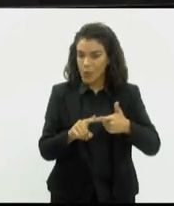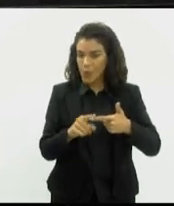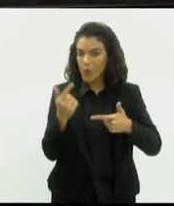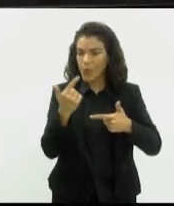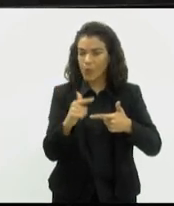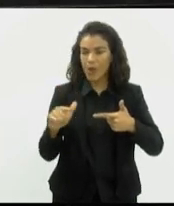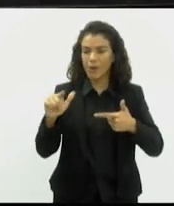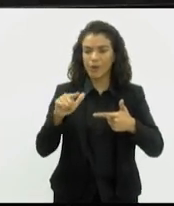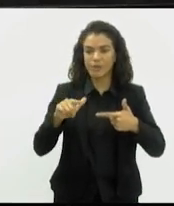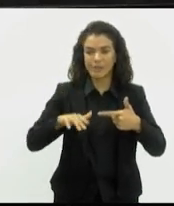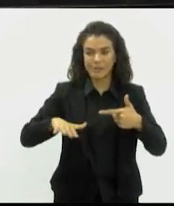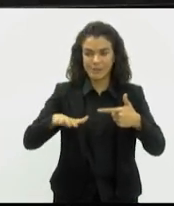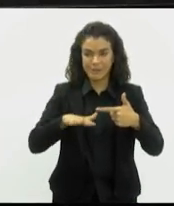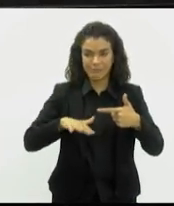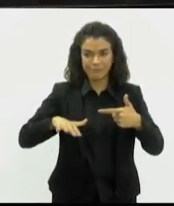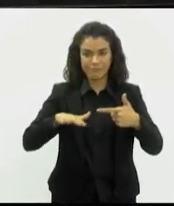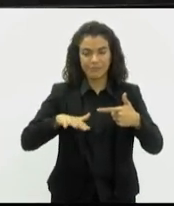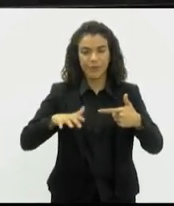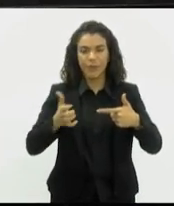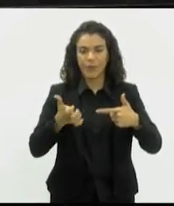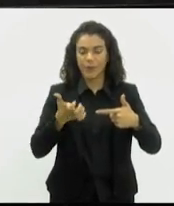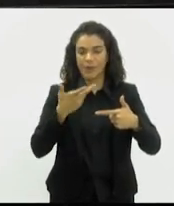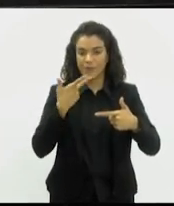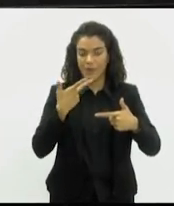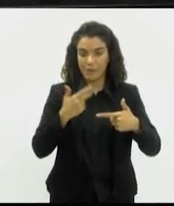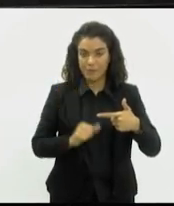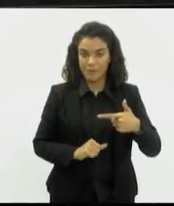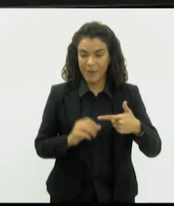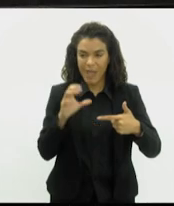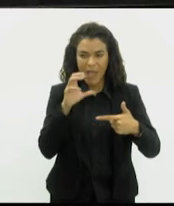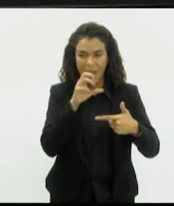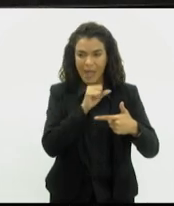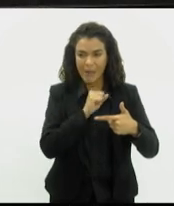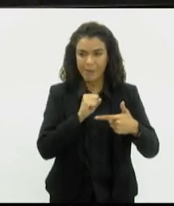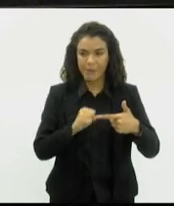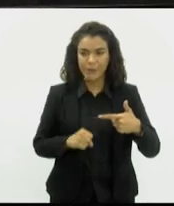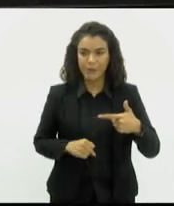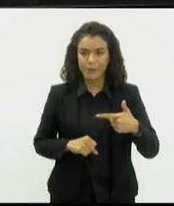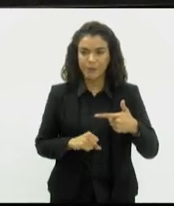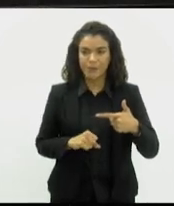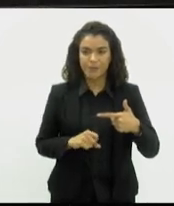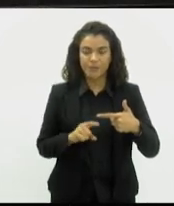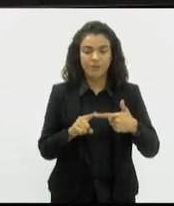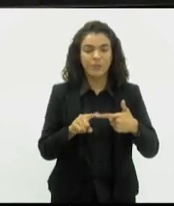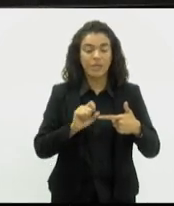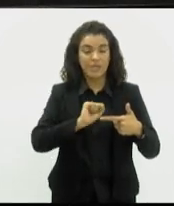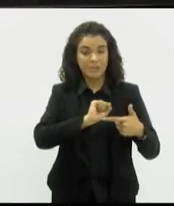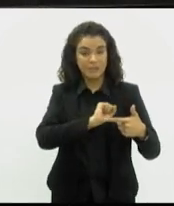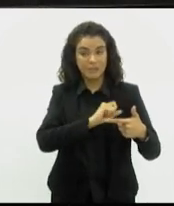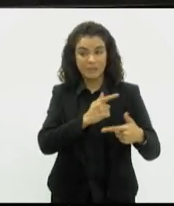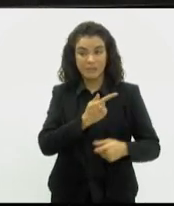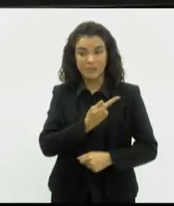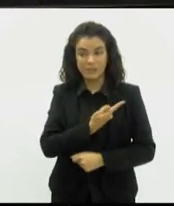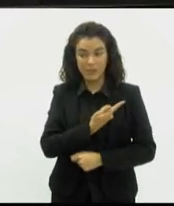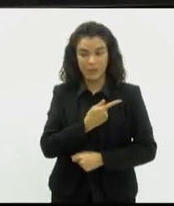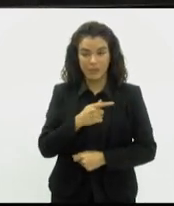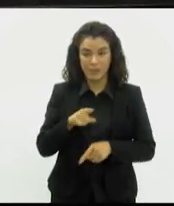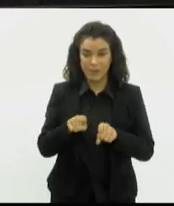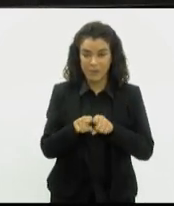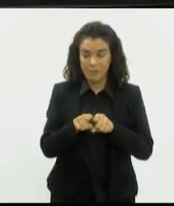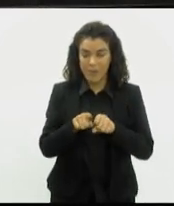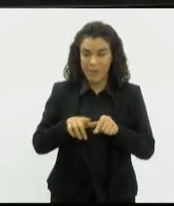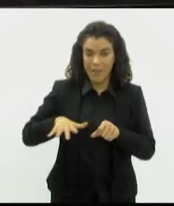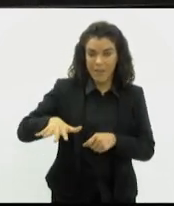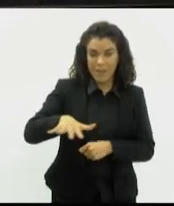outro ponto que eu também queria tratar aqui, rapidamente. Falando em São Gonçalo e região,